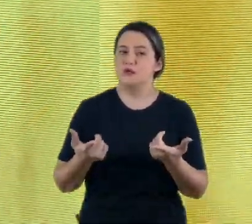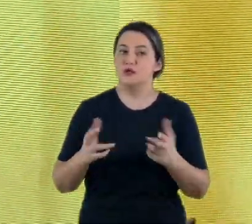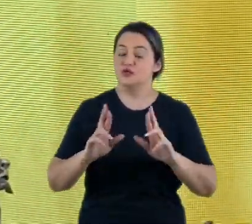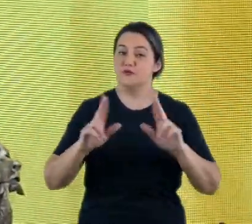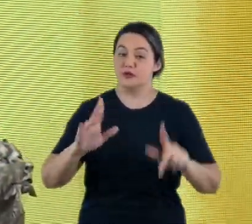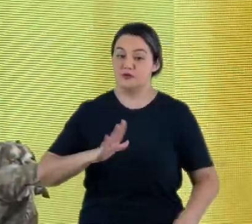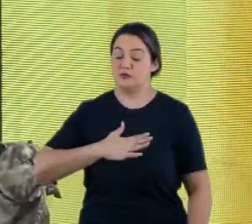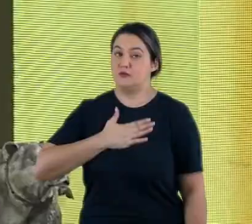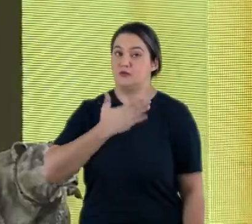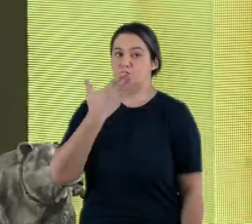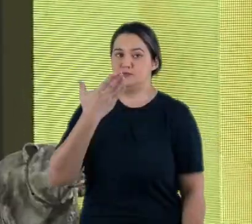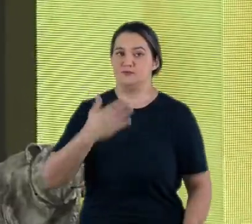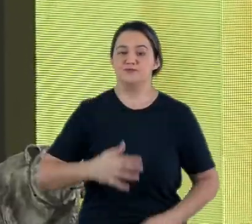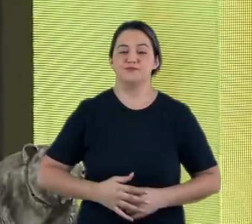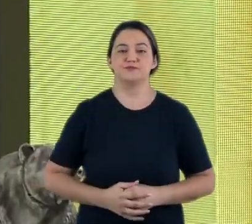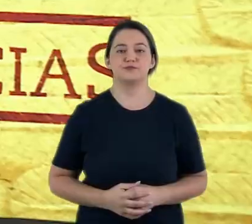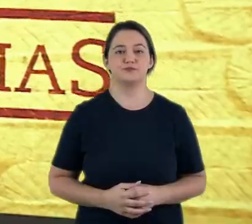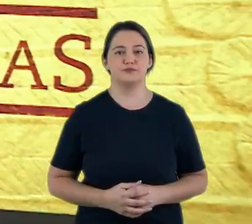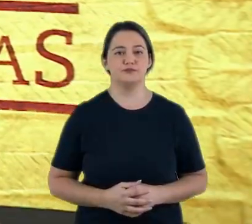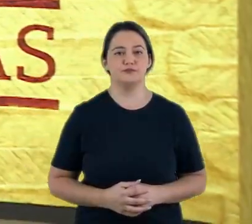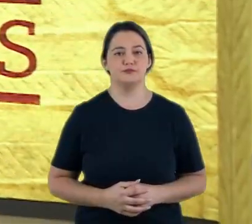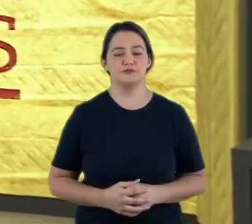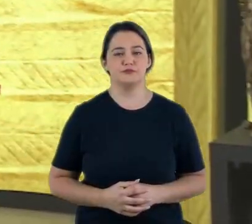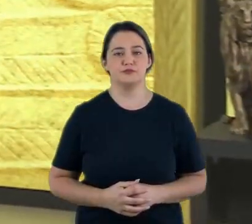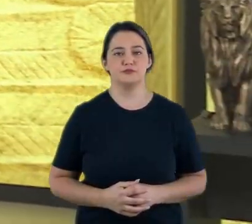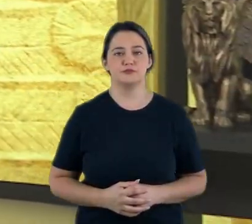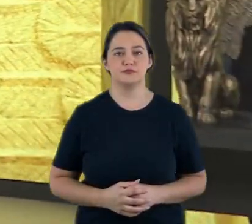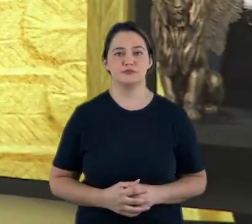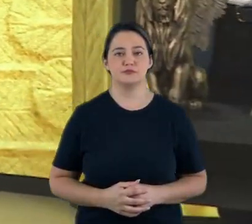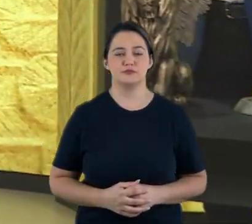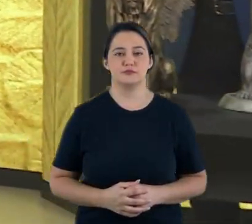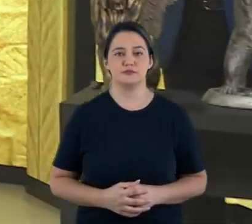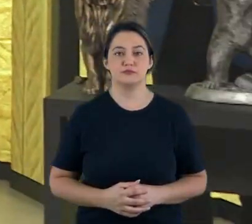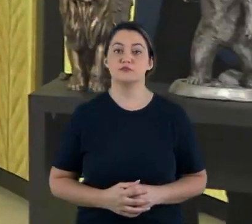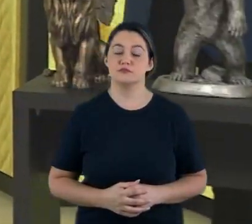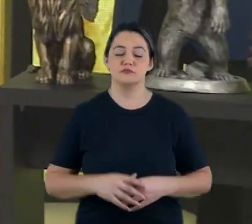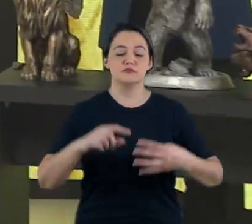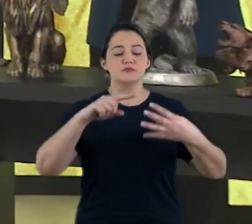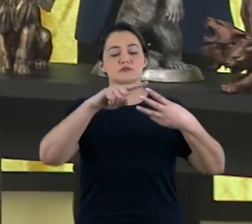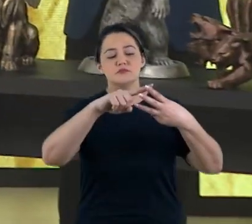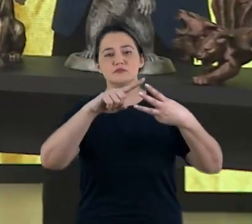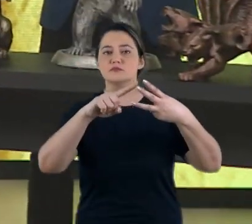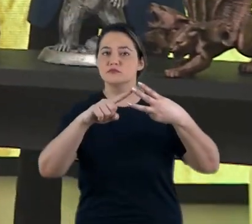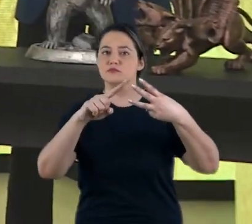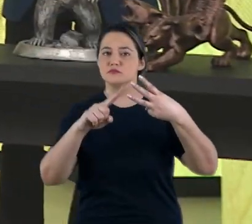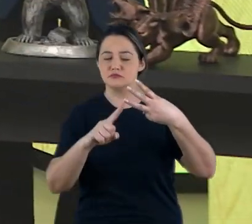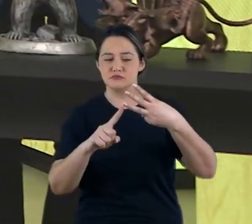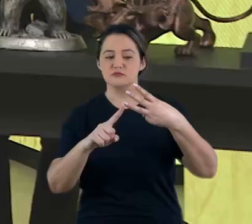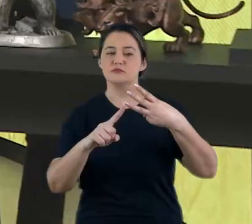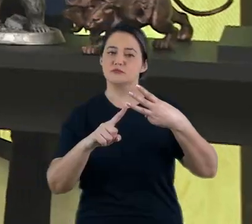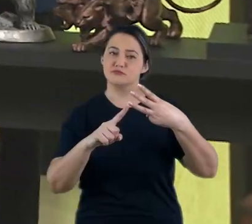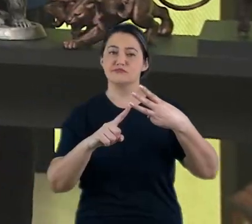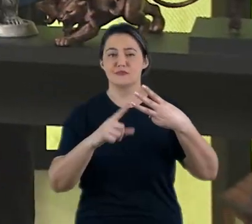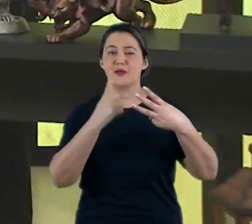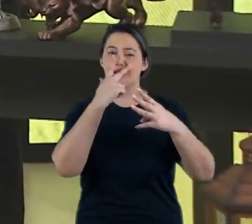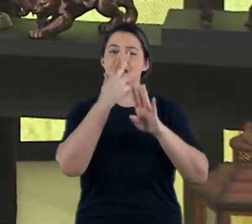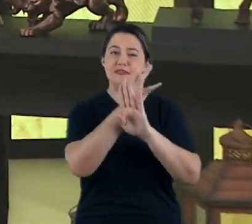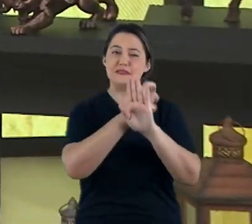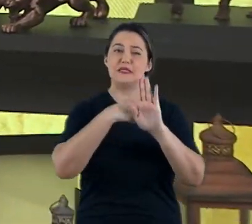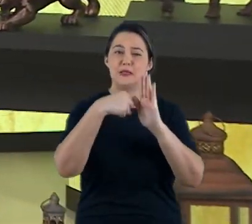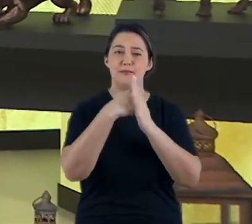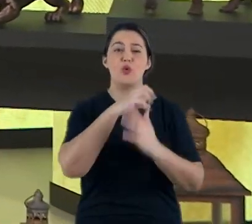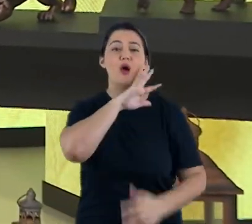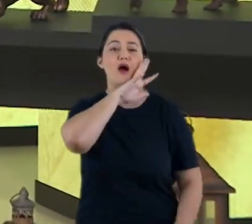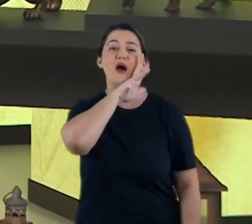realmente um animal muito diferente. Agora, considerando que os 3 reinos anteriores são